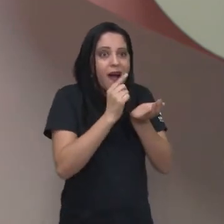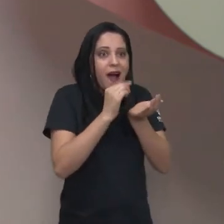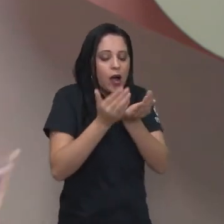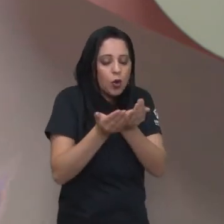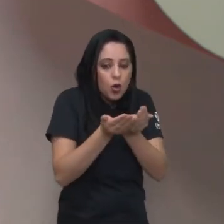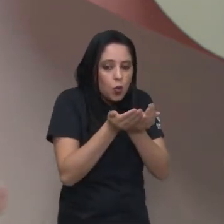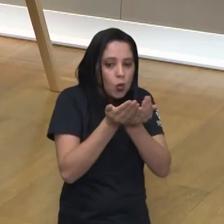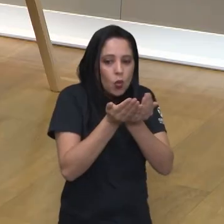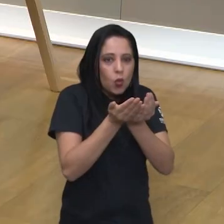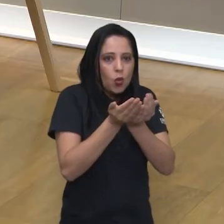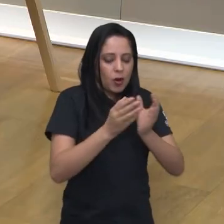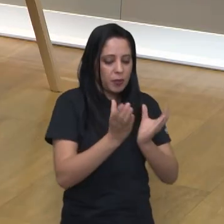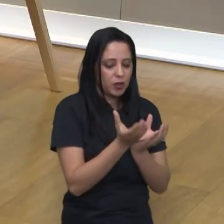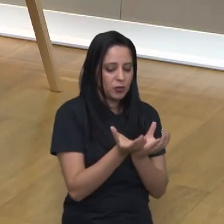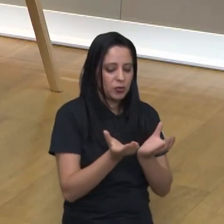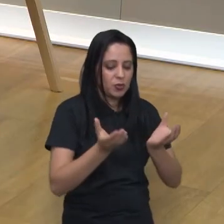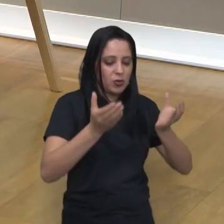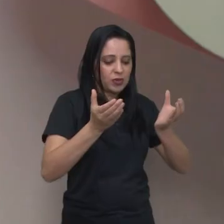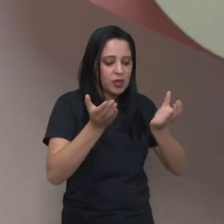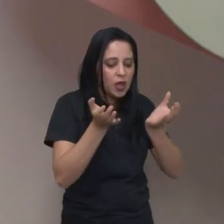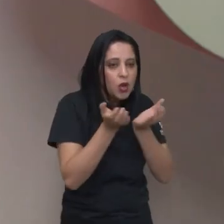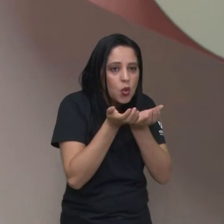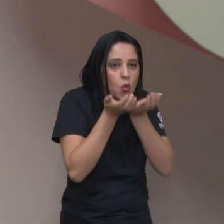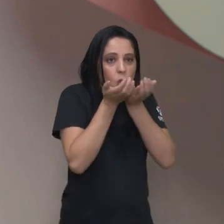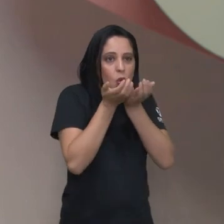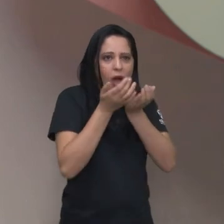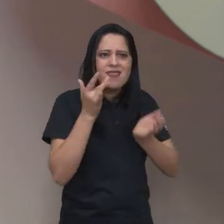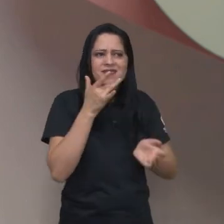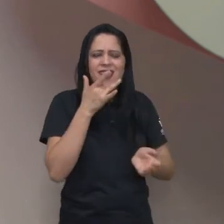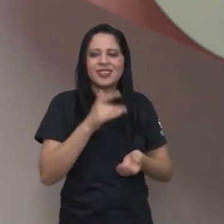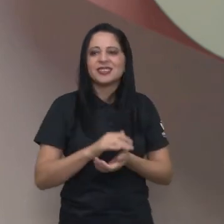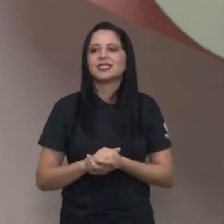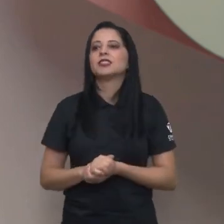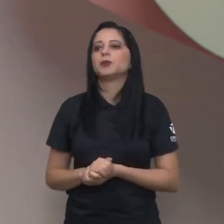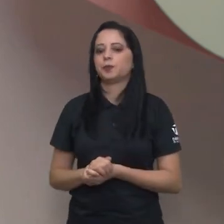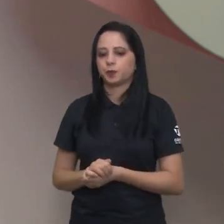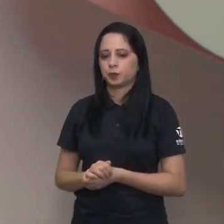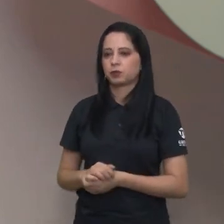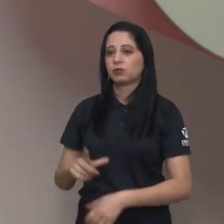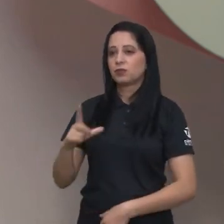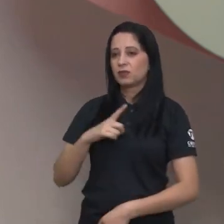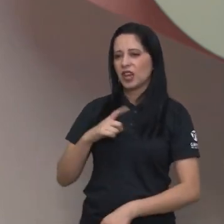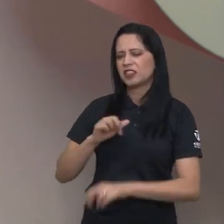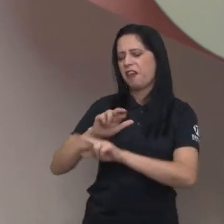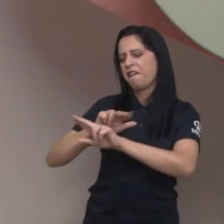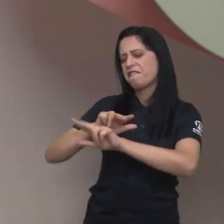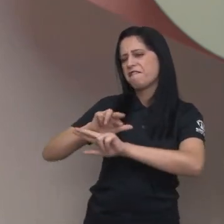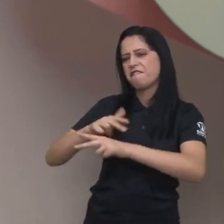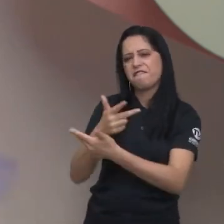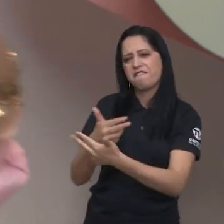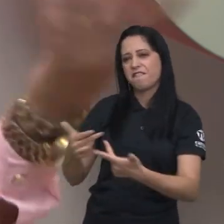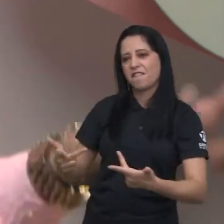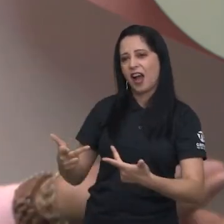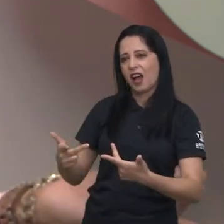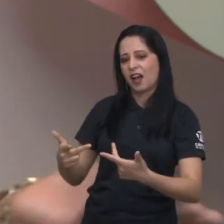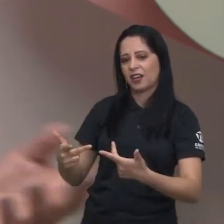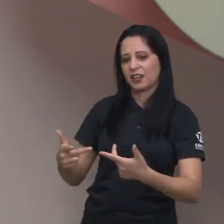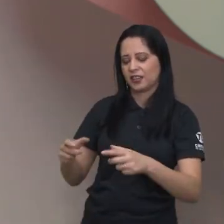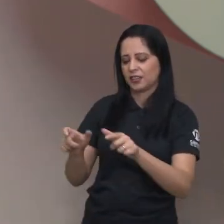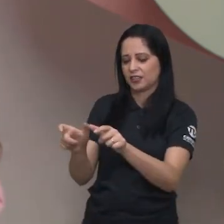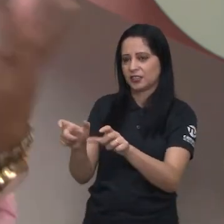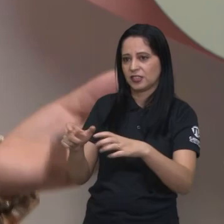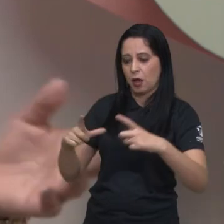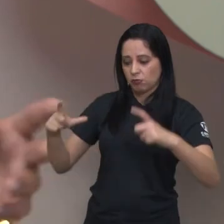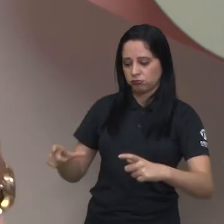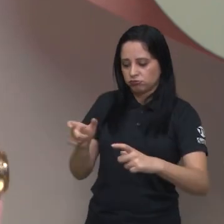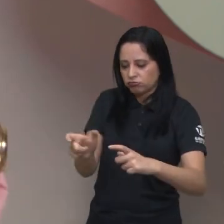que delícia. Sim. E nós sabemos que existem algumas hortas comunitárias urbanas aqui em São José, são várias, mas não dá para sair